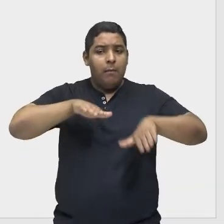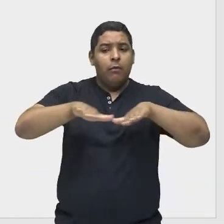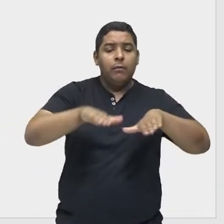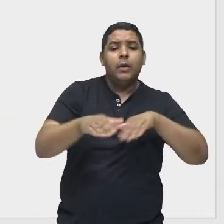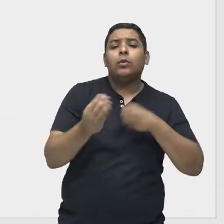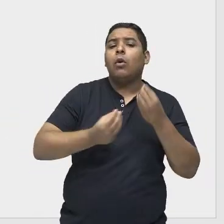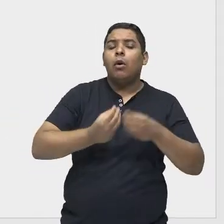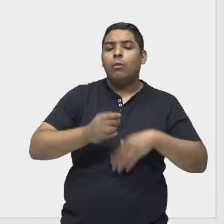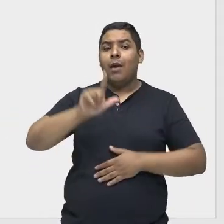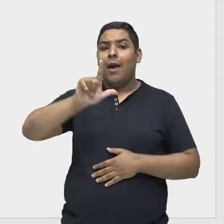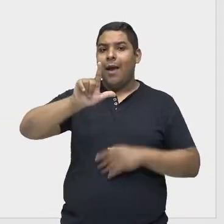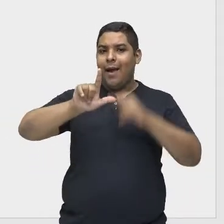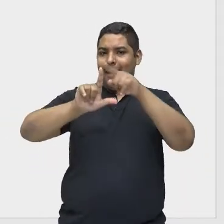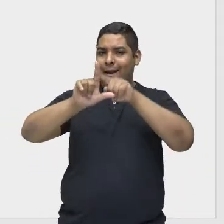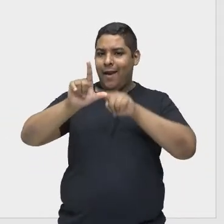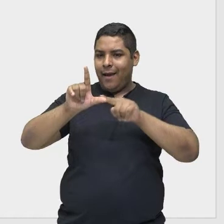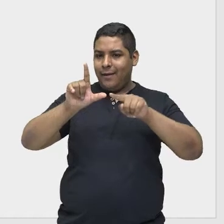neste sentido,